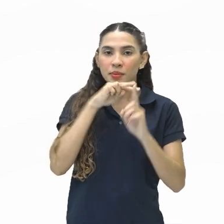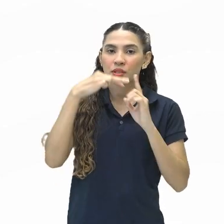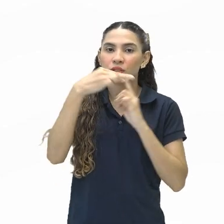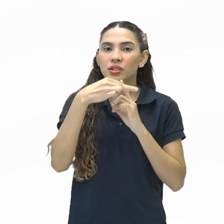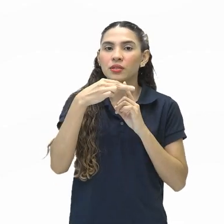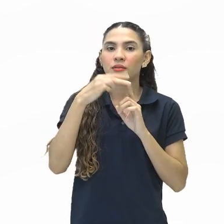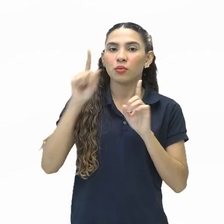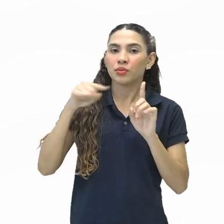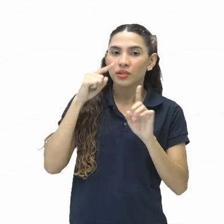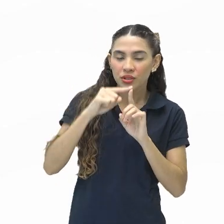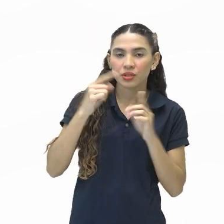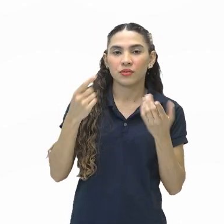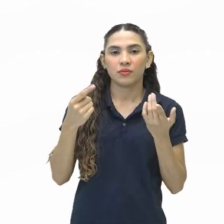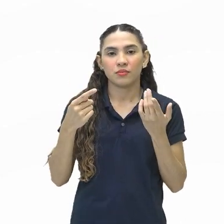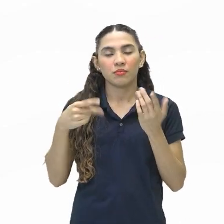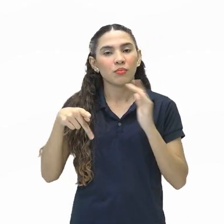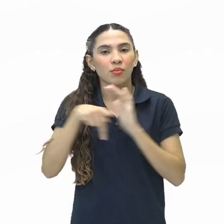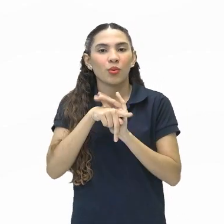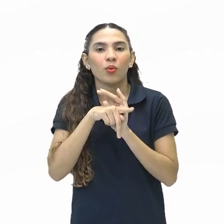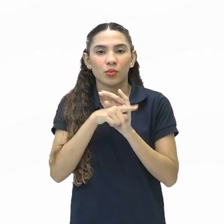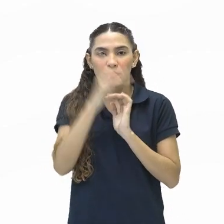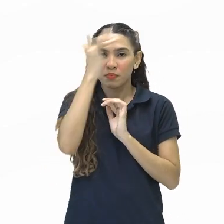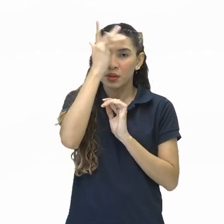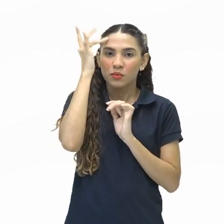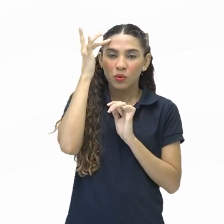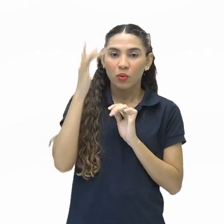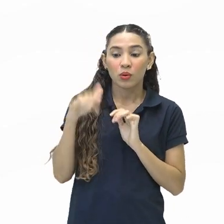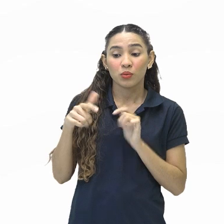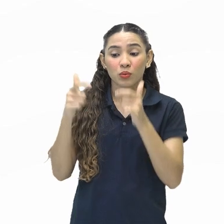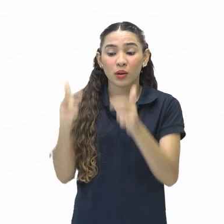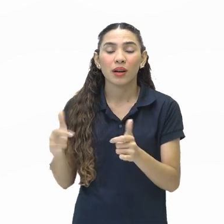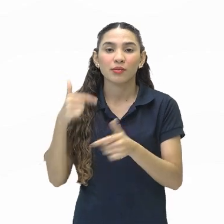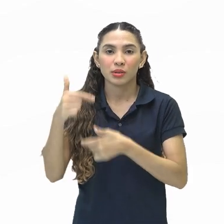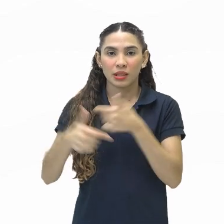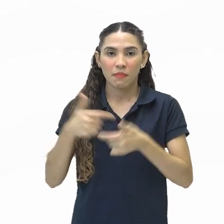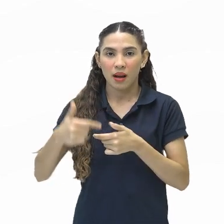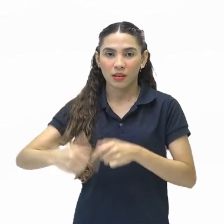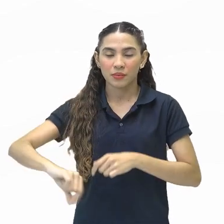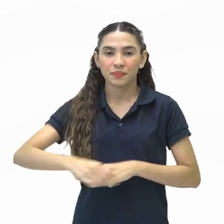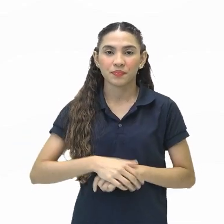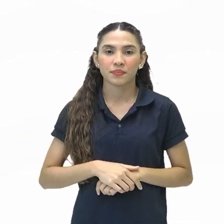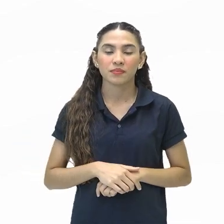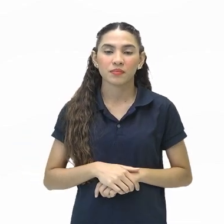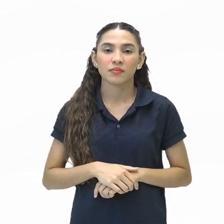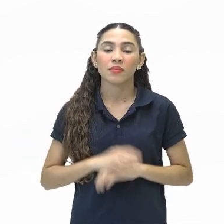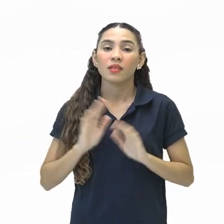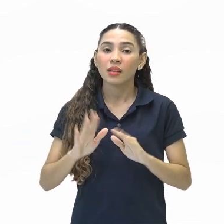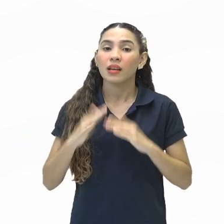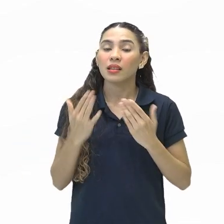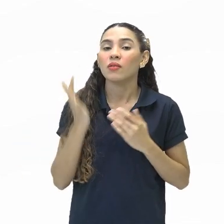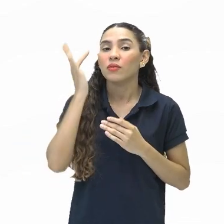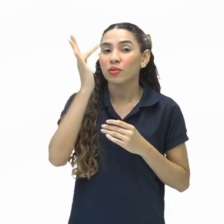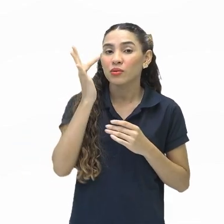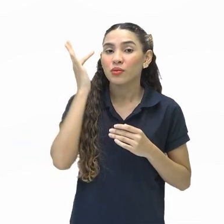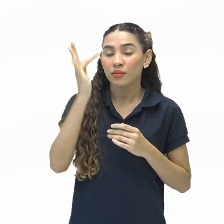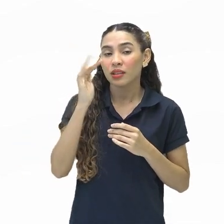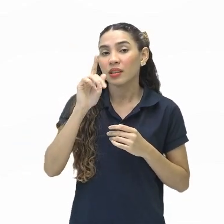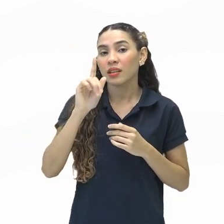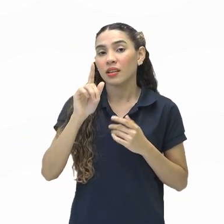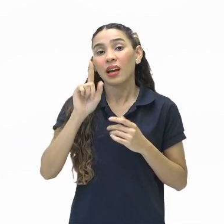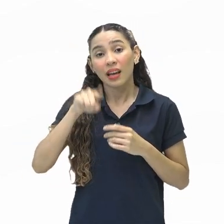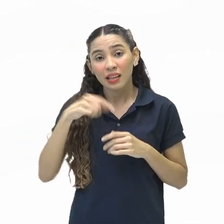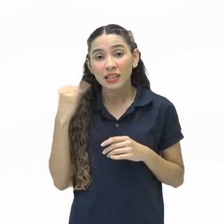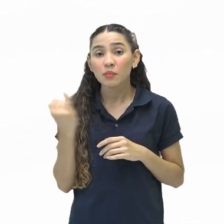visão maior, né, no ambiente de trabalho. Então a filosofia ela